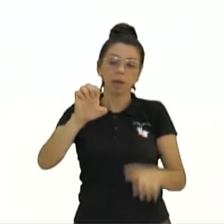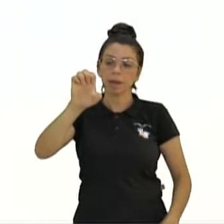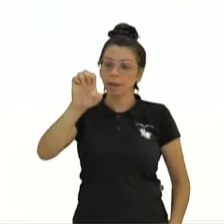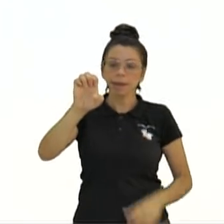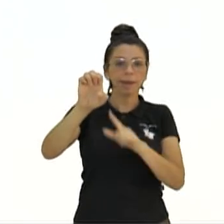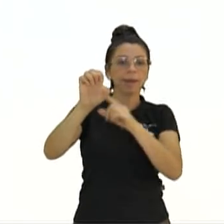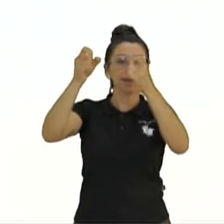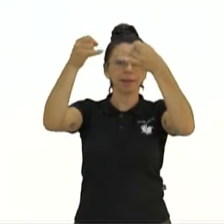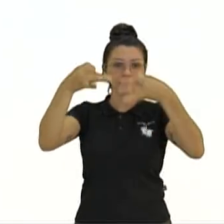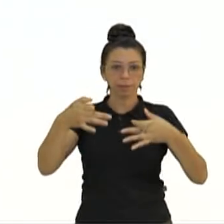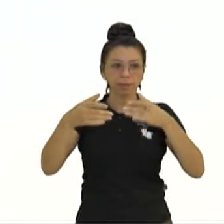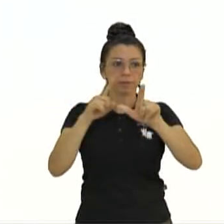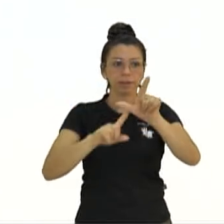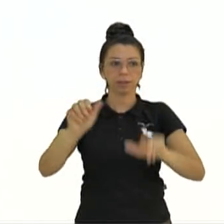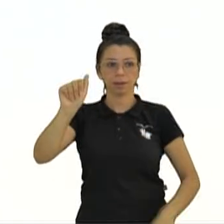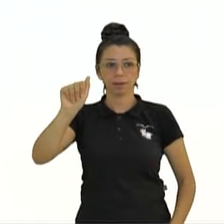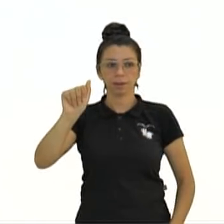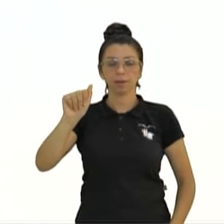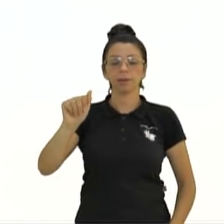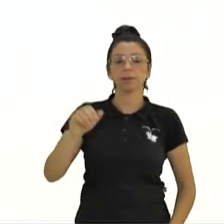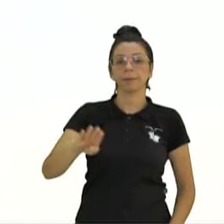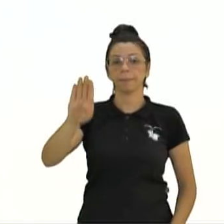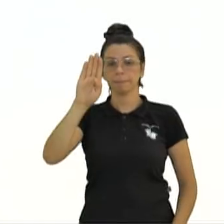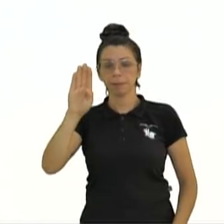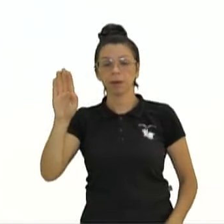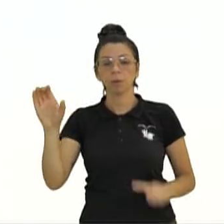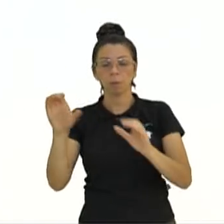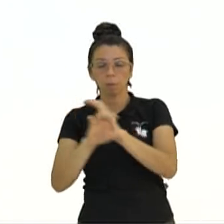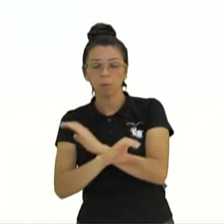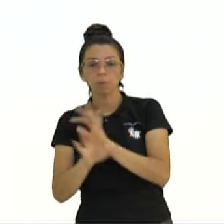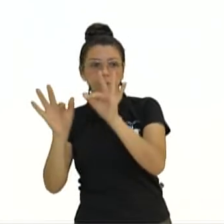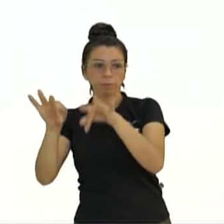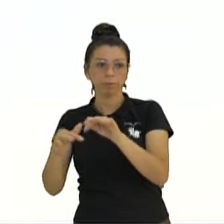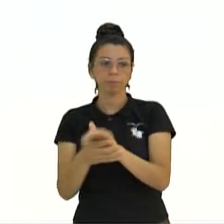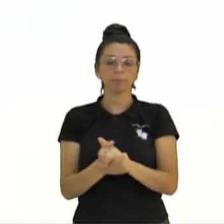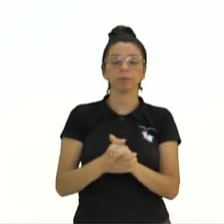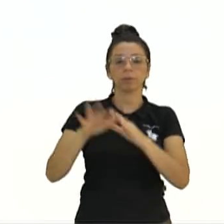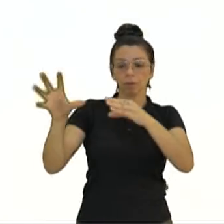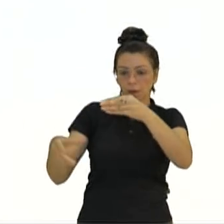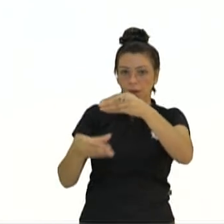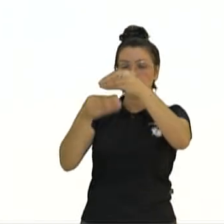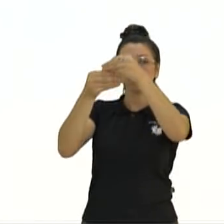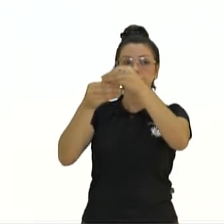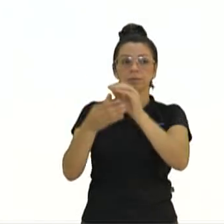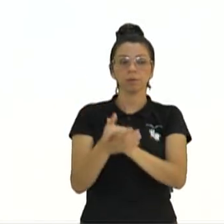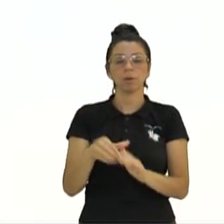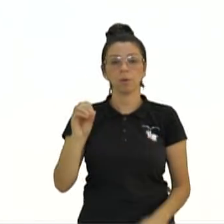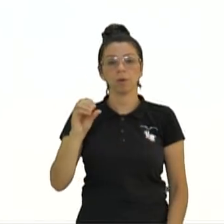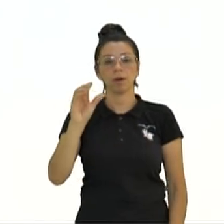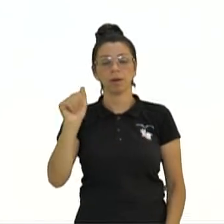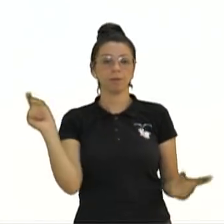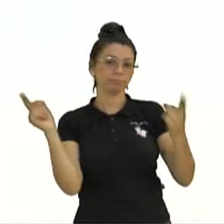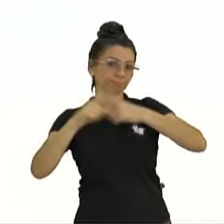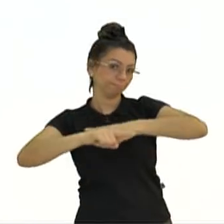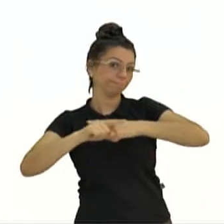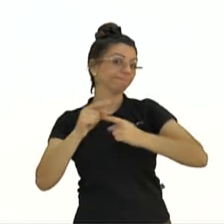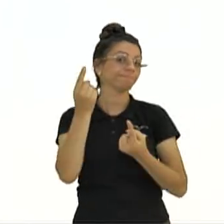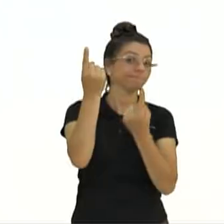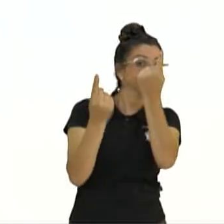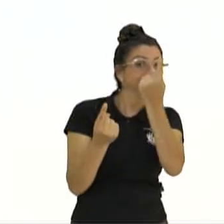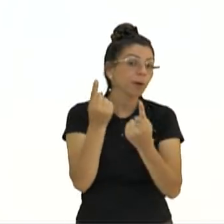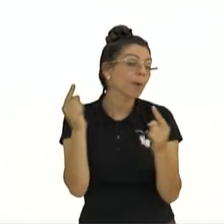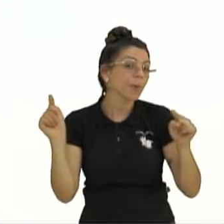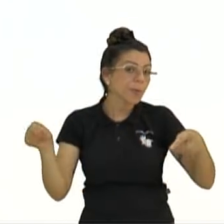explicativa, letra B, conclusiva, letra C, aditiva, letra D, adversativa.